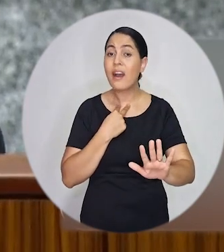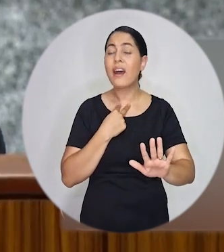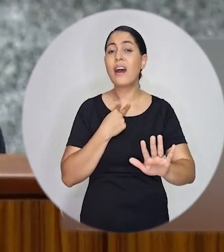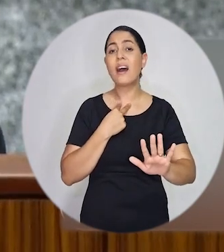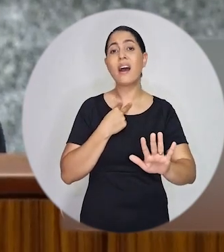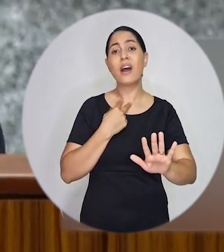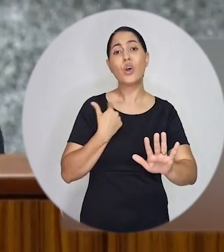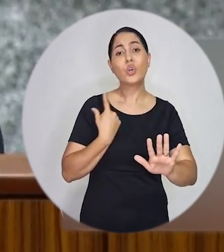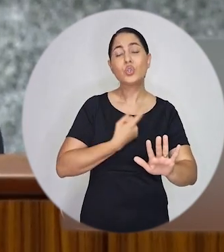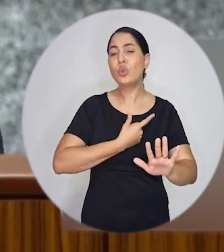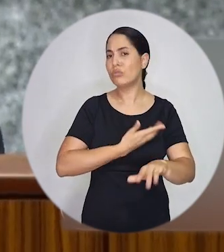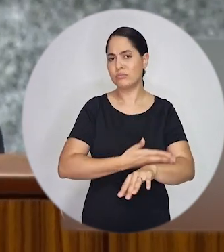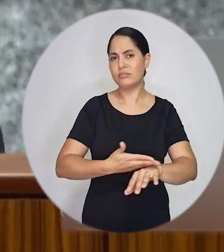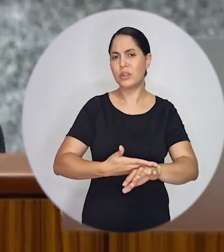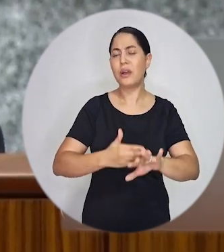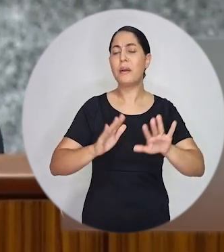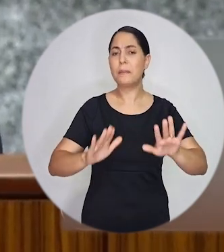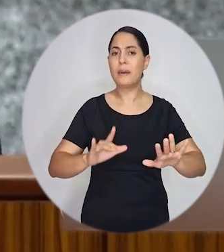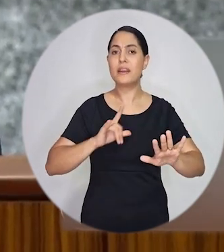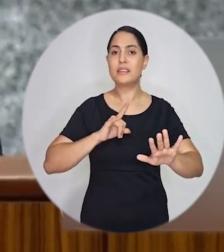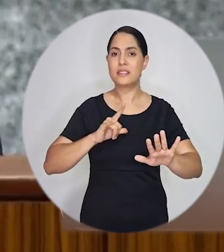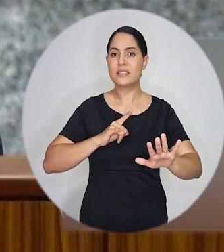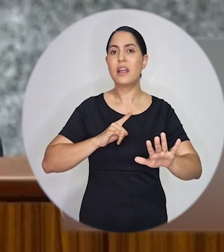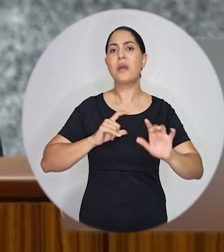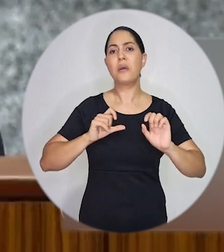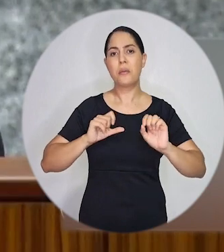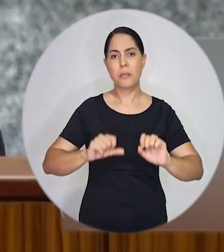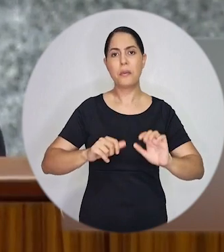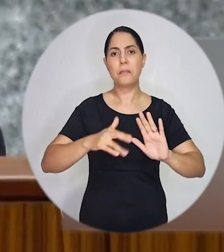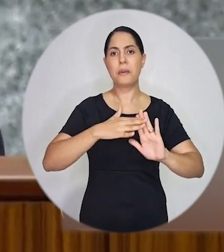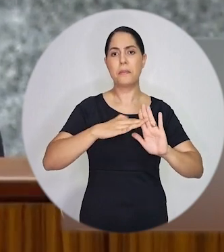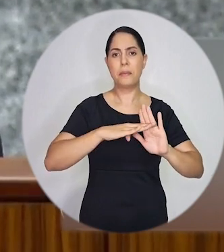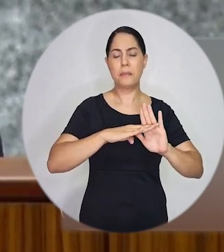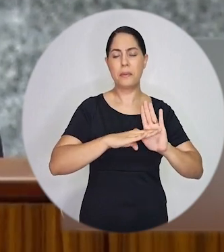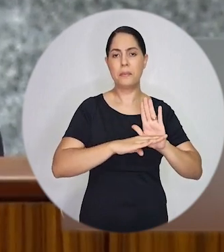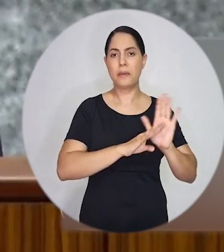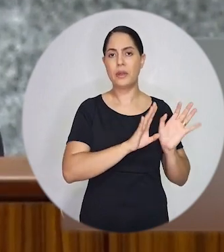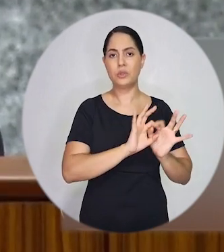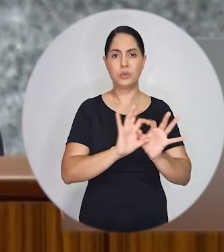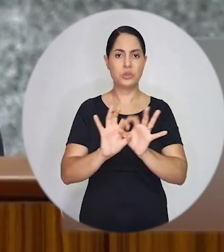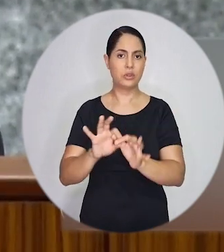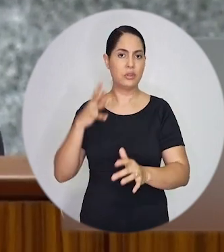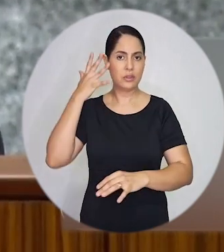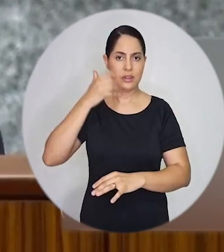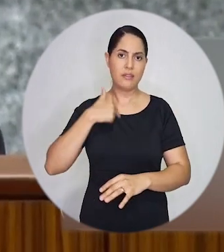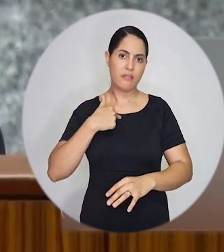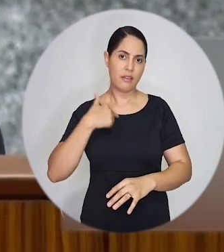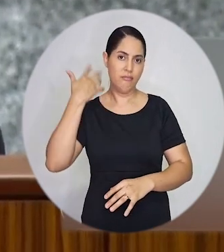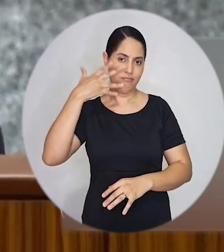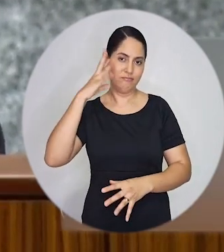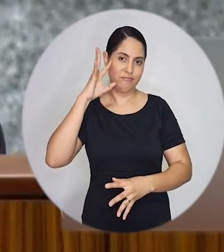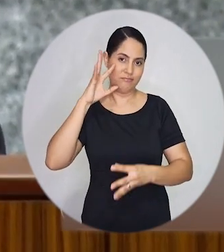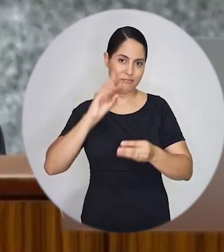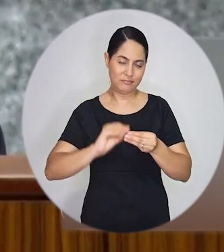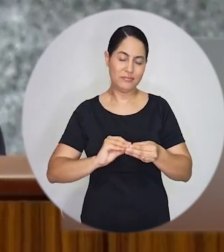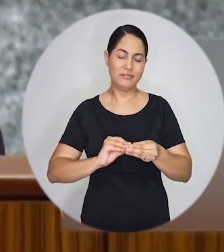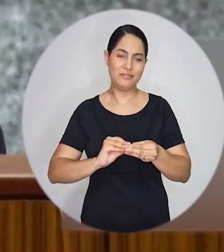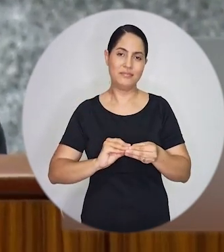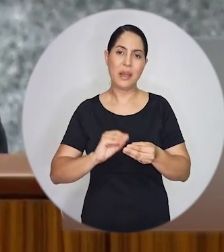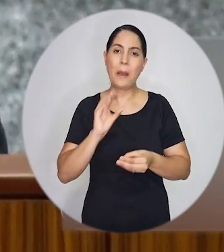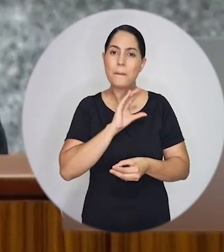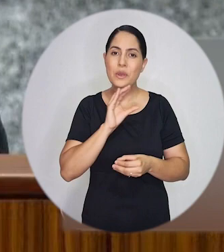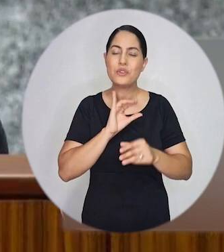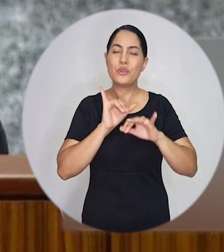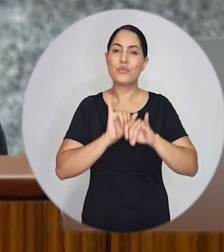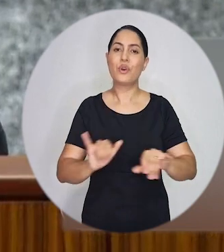E embora não haja a previsão protocolar desses discursos, eu quero em breves palavras, como normalmente